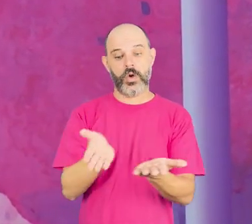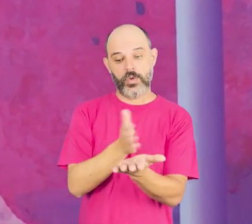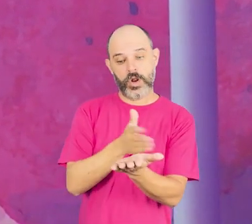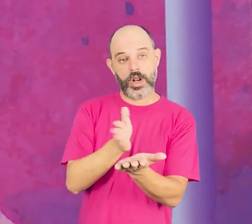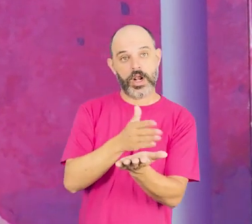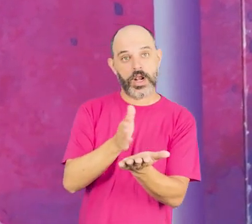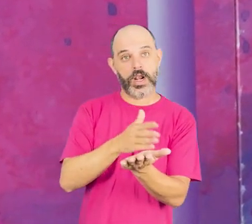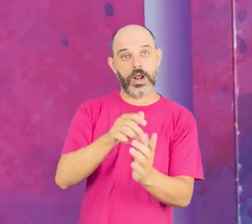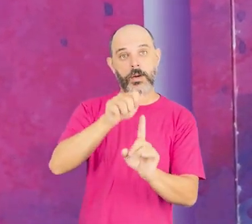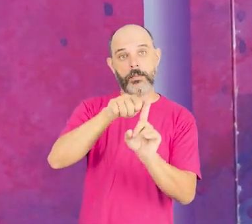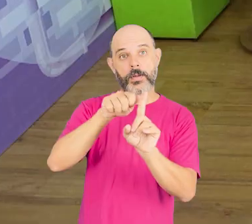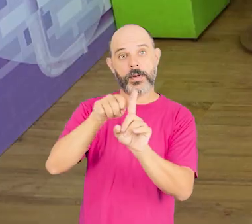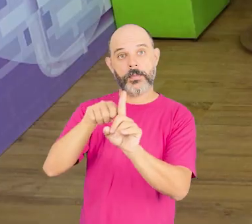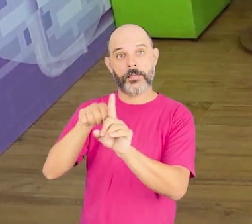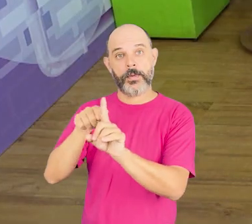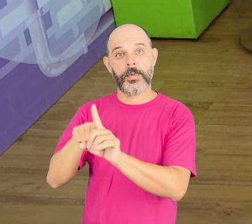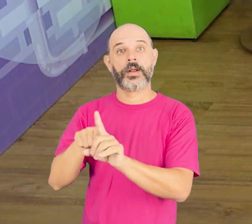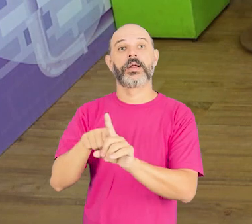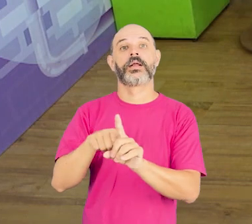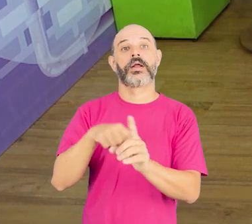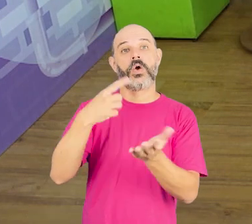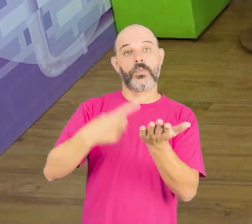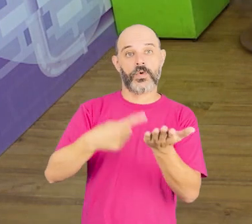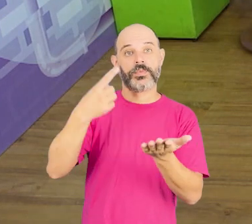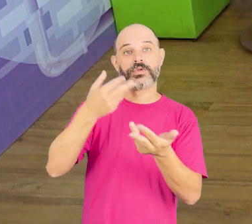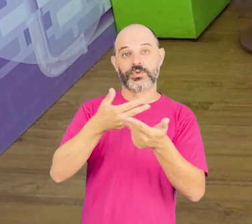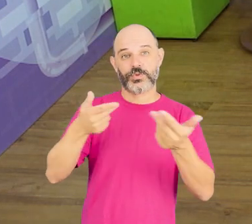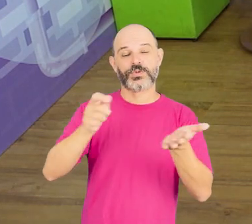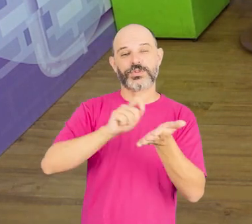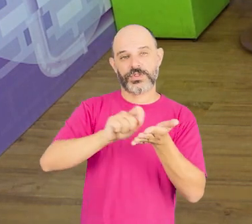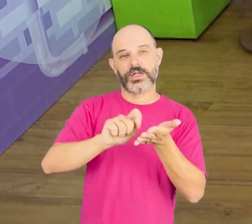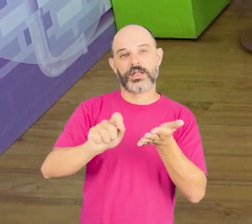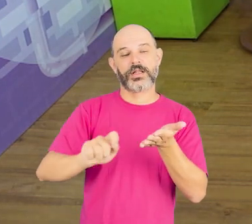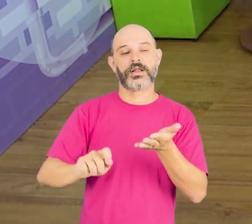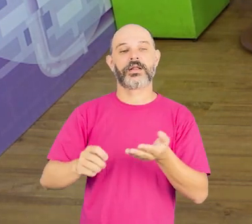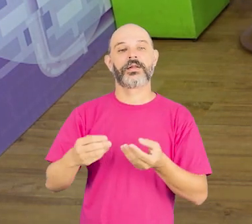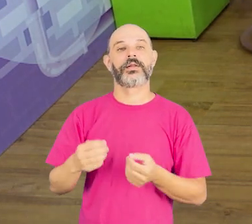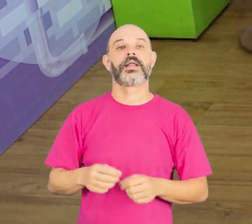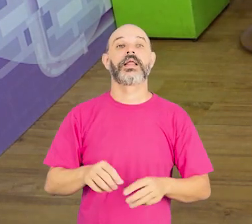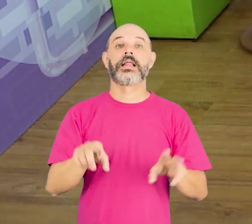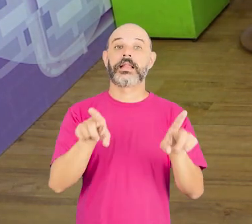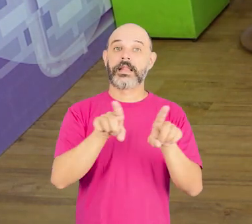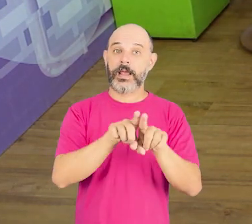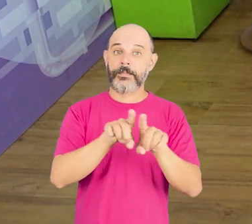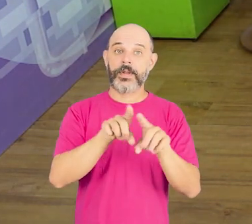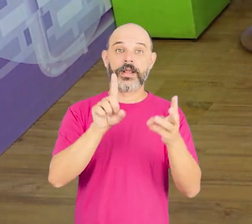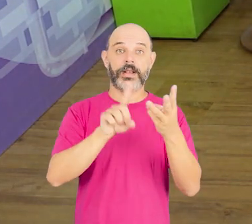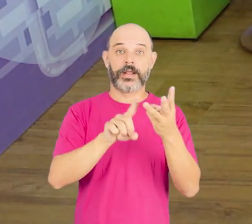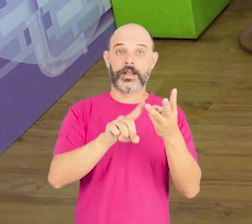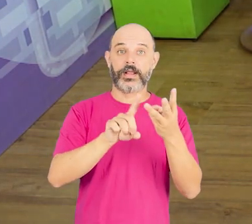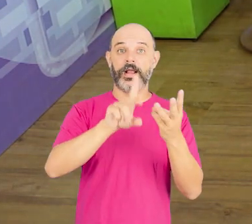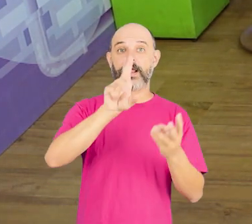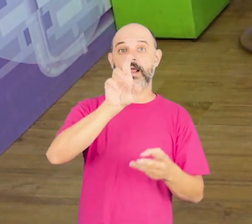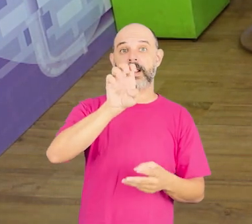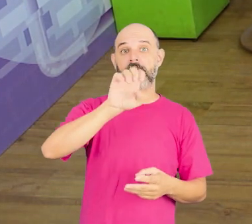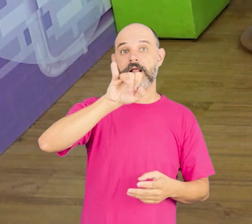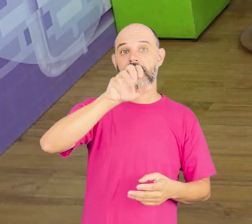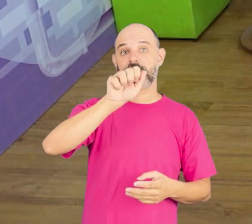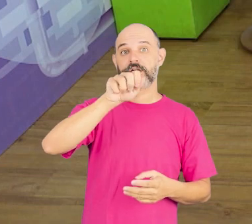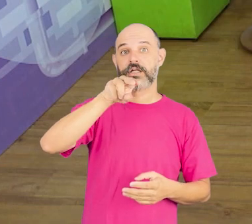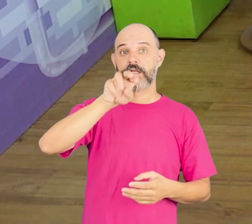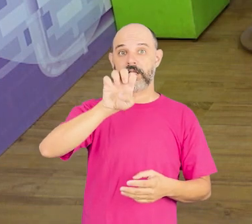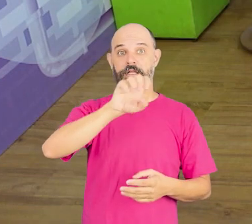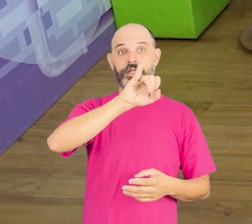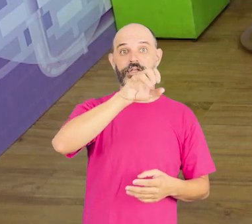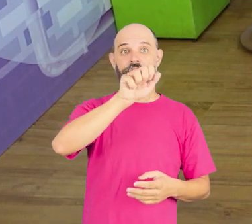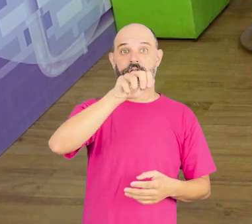agenda para incentivá-la. E aí, preciso presentear também a Regine Janaína,